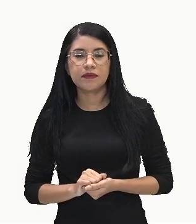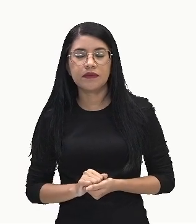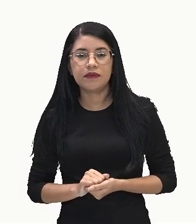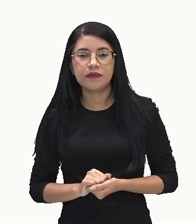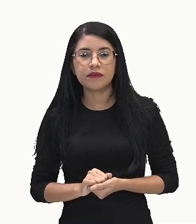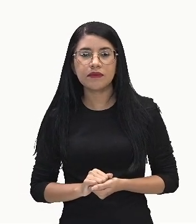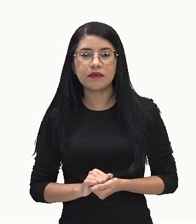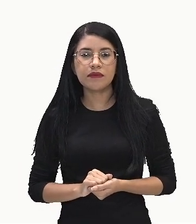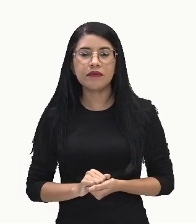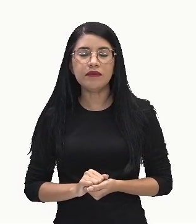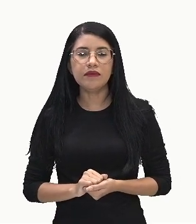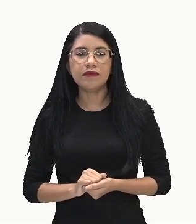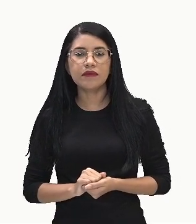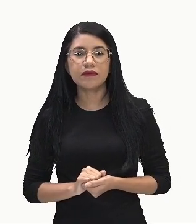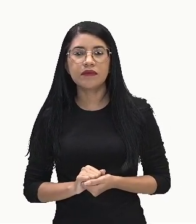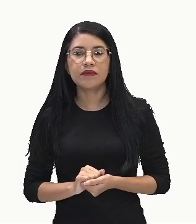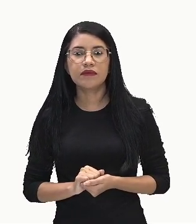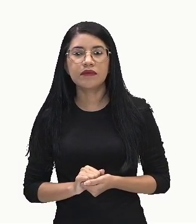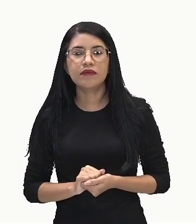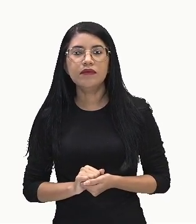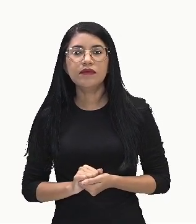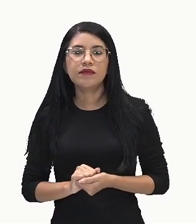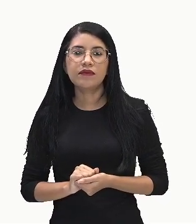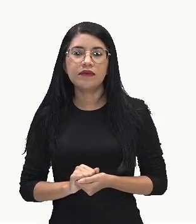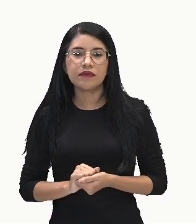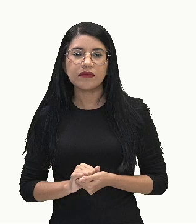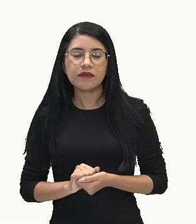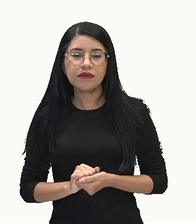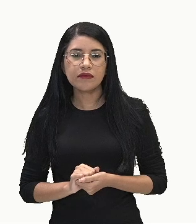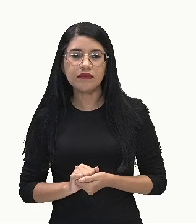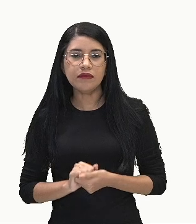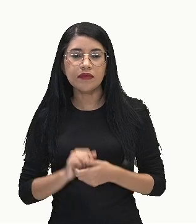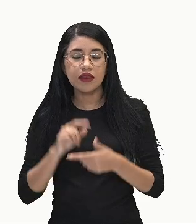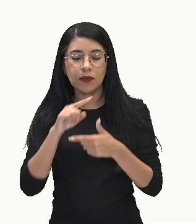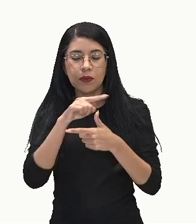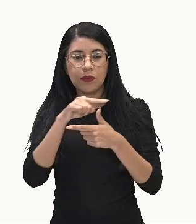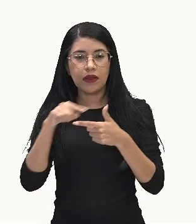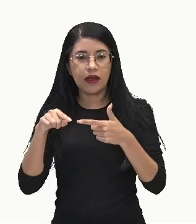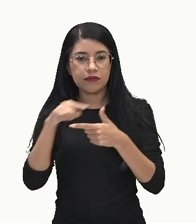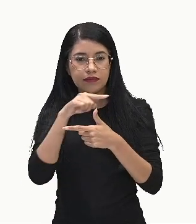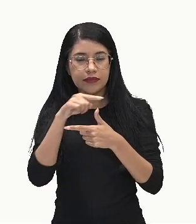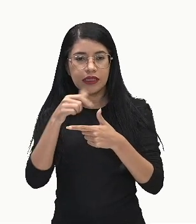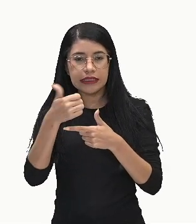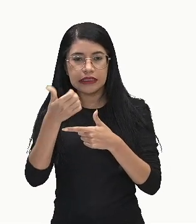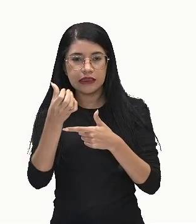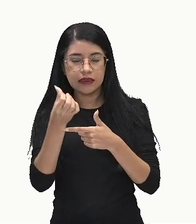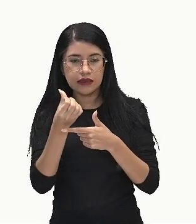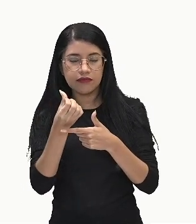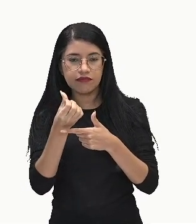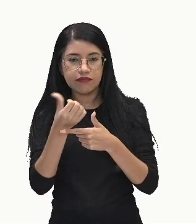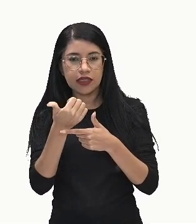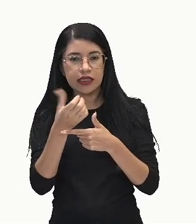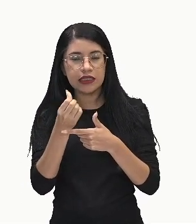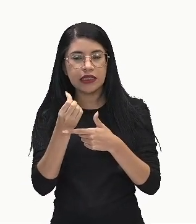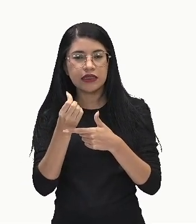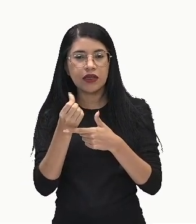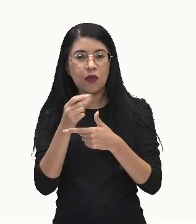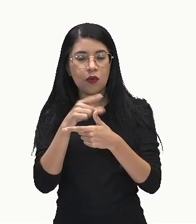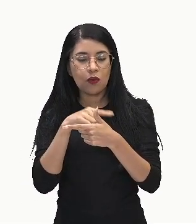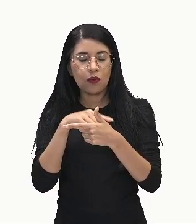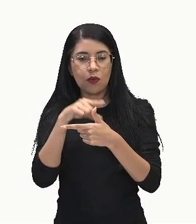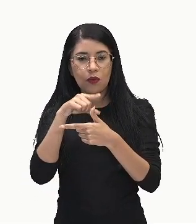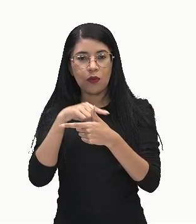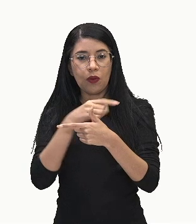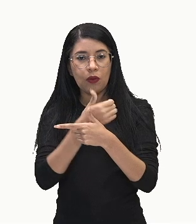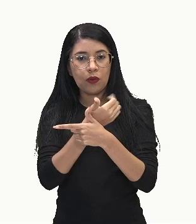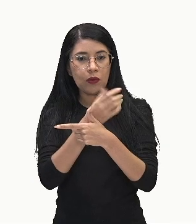e sabendo que um dos lados mede 16 centímetros, o outro